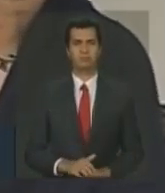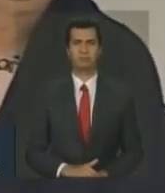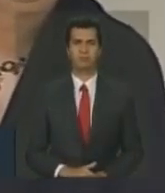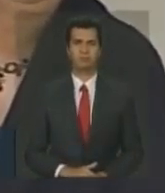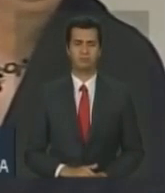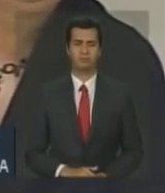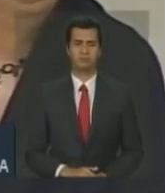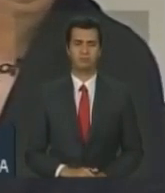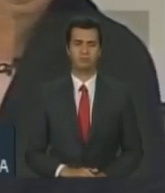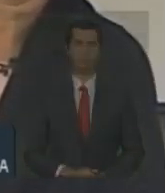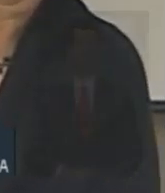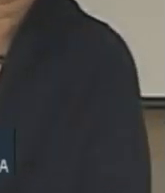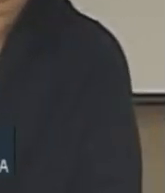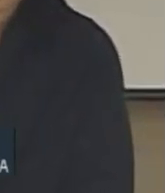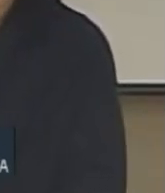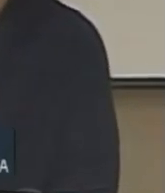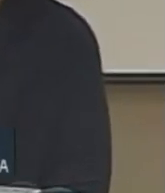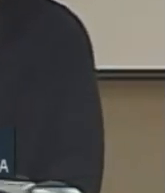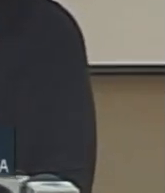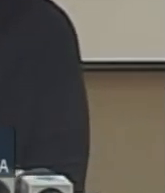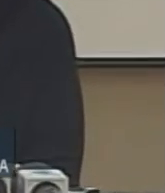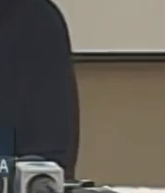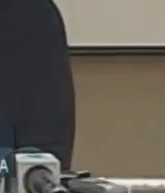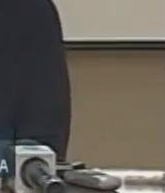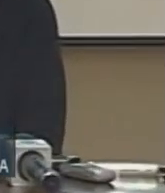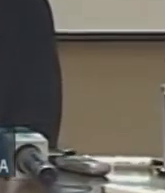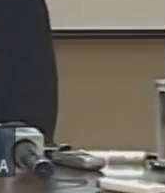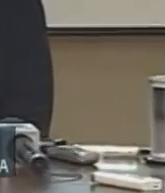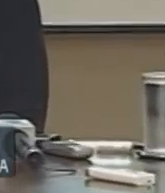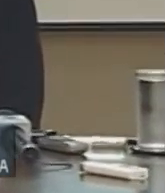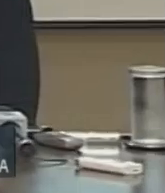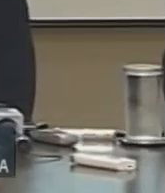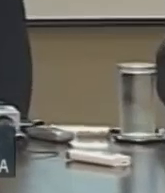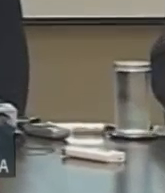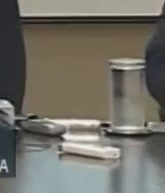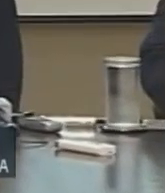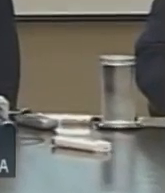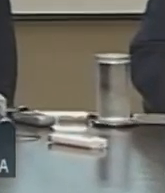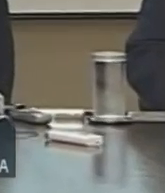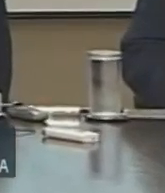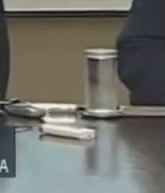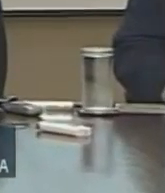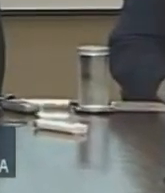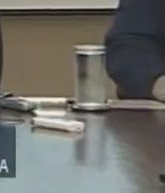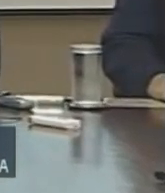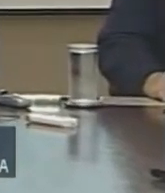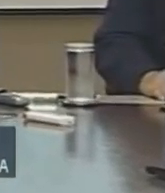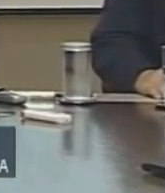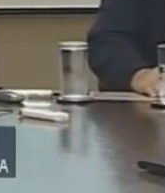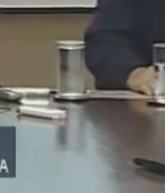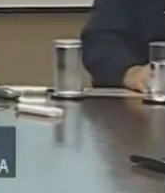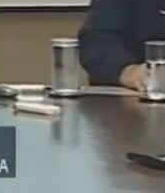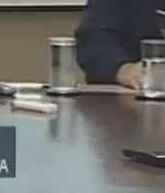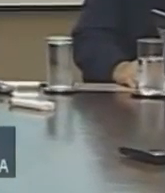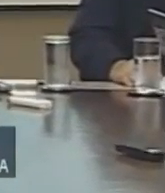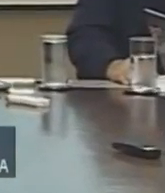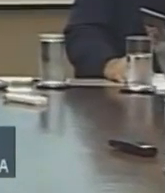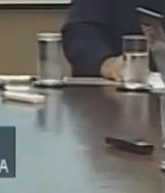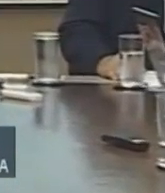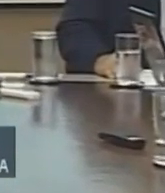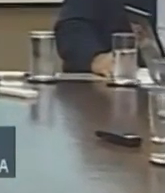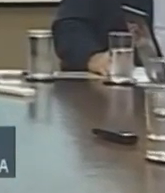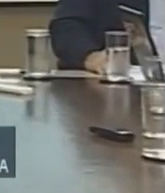mostrando que a gente vem avançando. Então, não é verdade que o Brasil está mal colocado no ranking, né, dos 187 países, ao